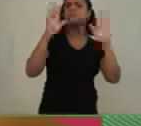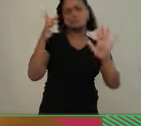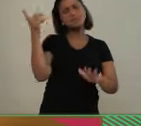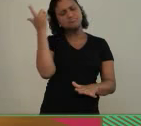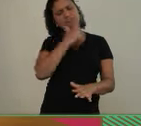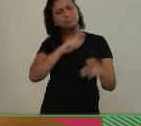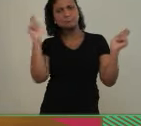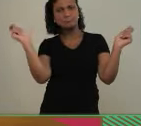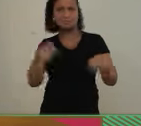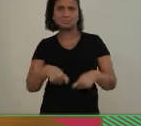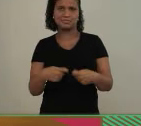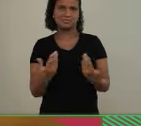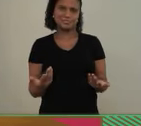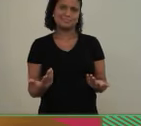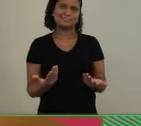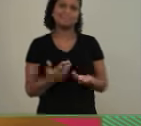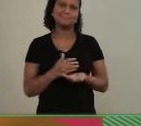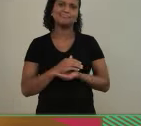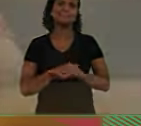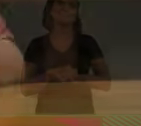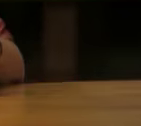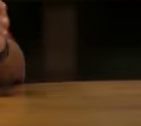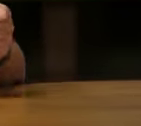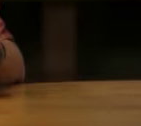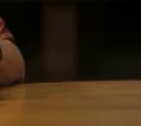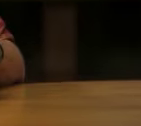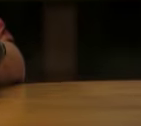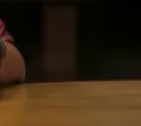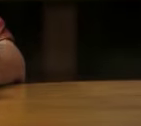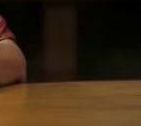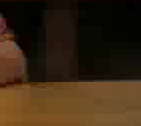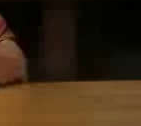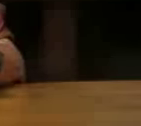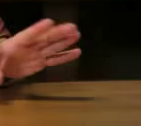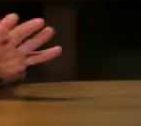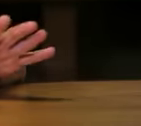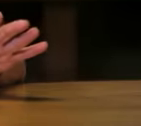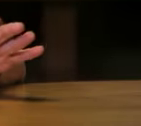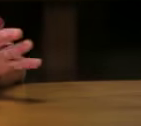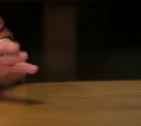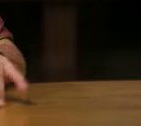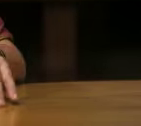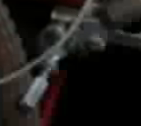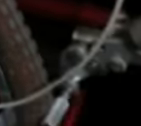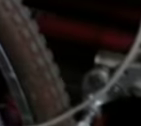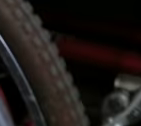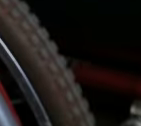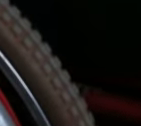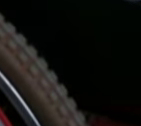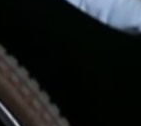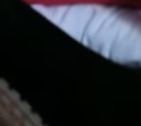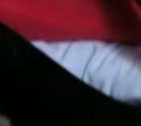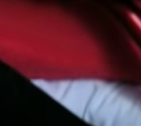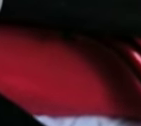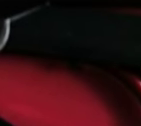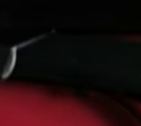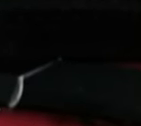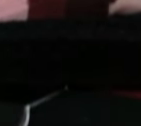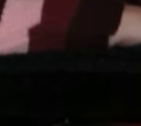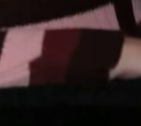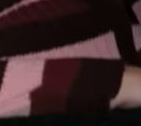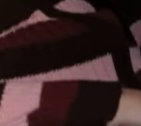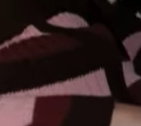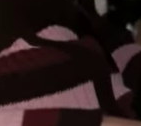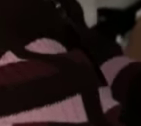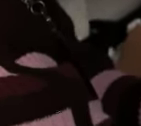poder interior, com toda a sua capacidade, uma coisa que aparentemente é impossível de ser suplantada. Ana Amália, em cadeira